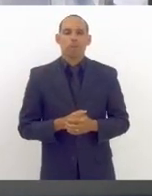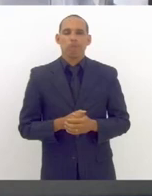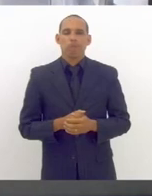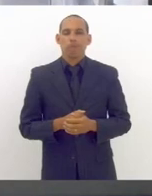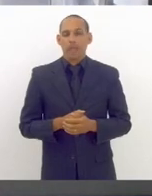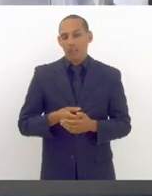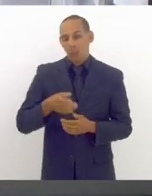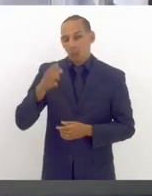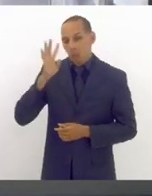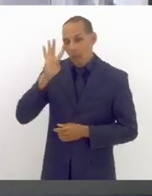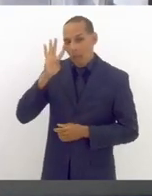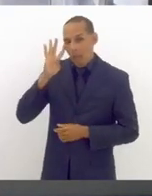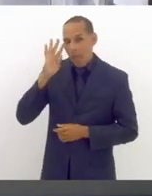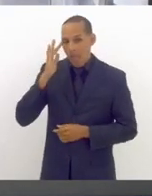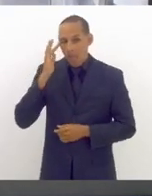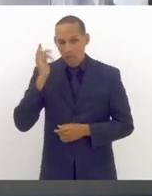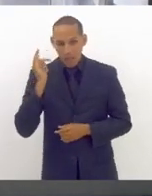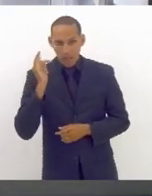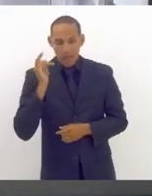quarta-feira amanhã